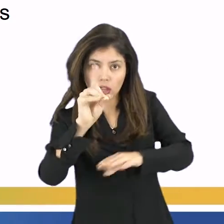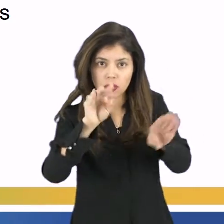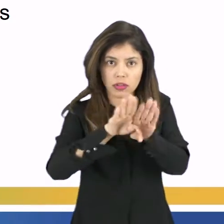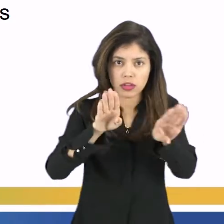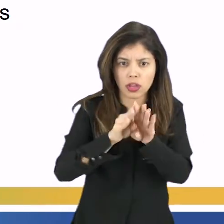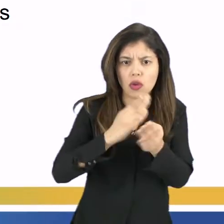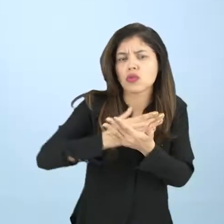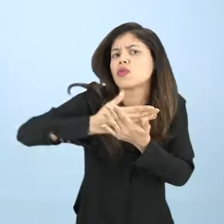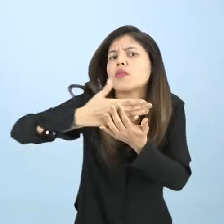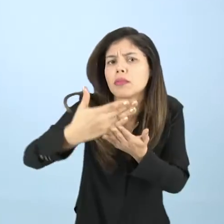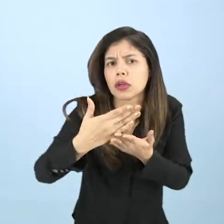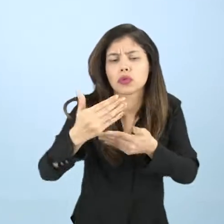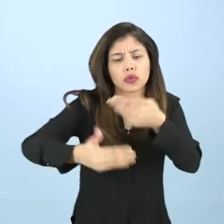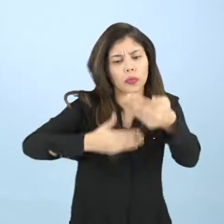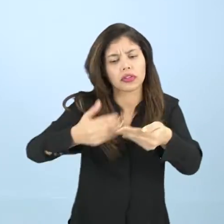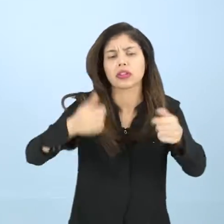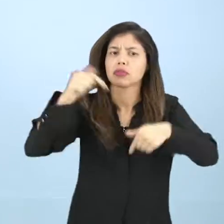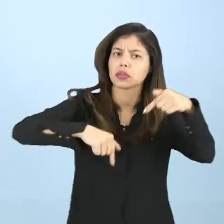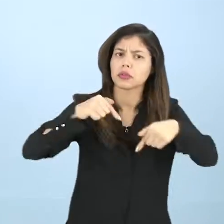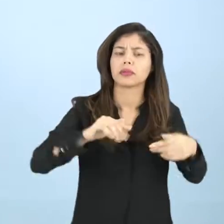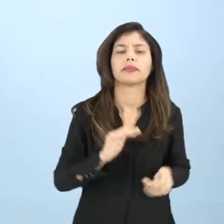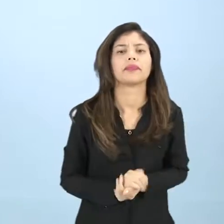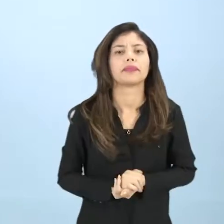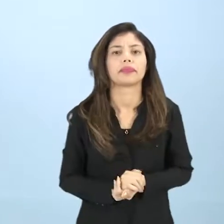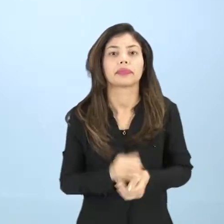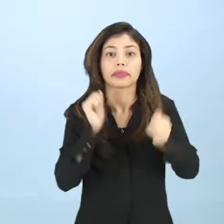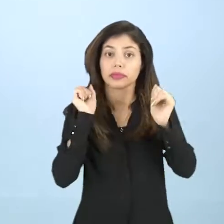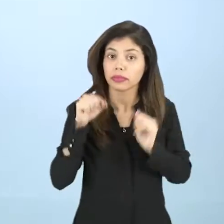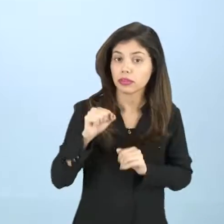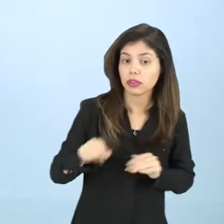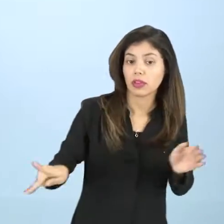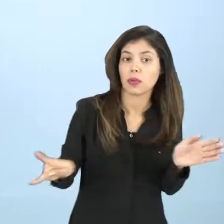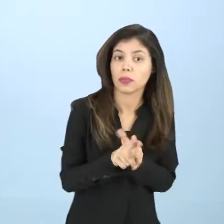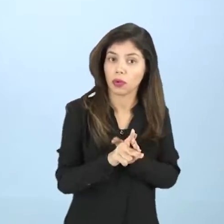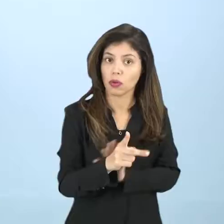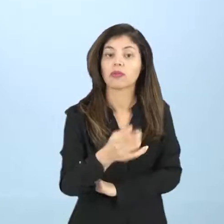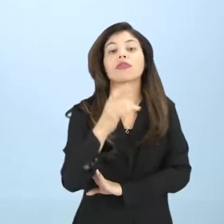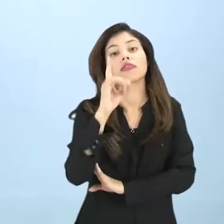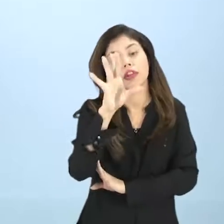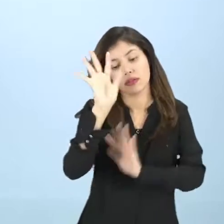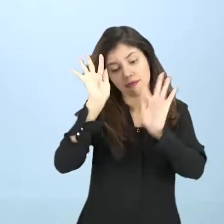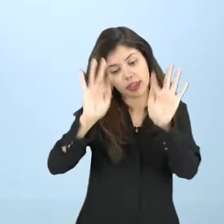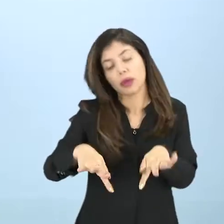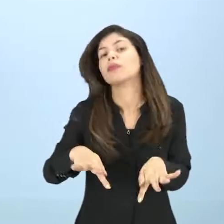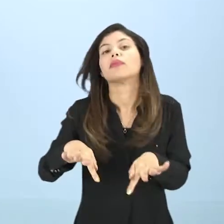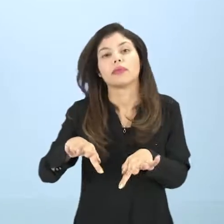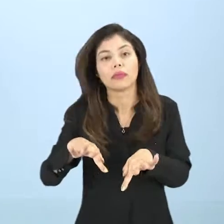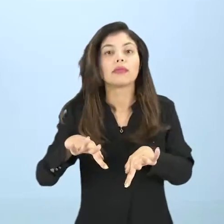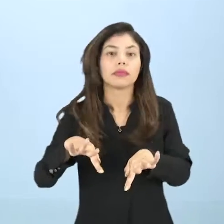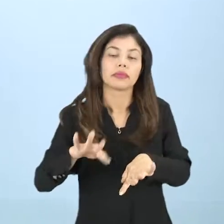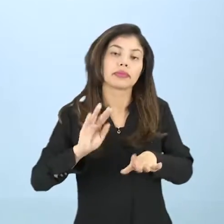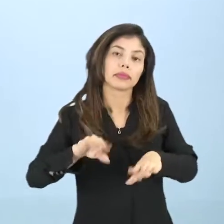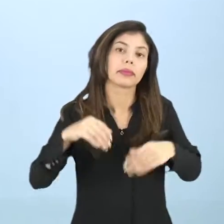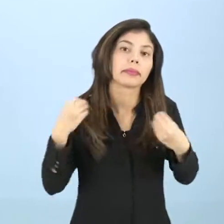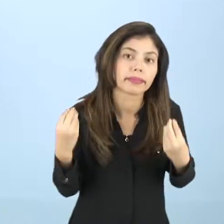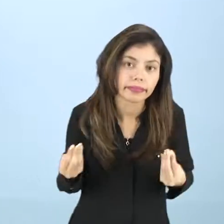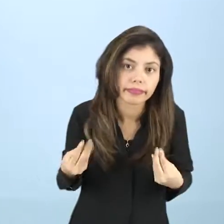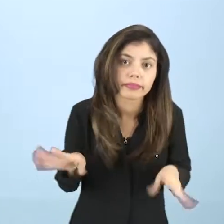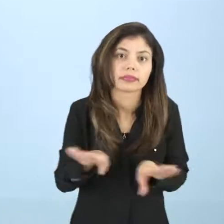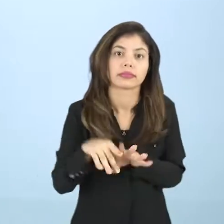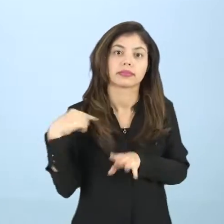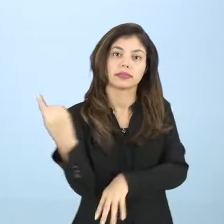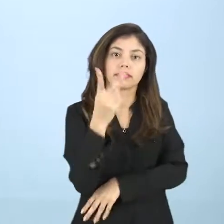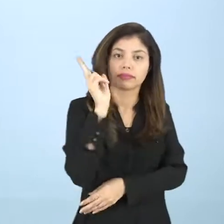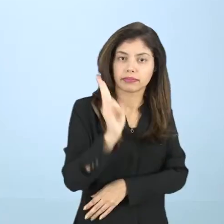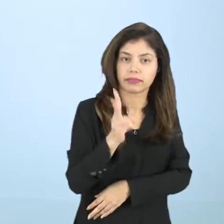ou dos estados iniciais de um processo químico. Depende apenas do estado final dessa reação. Para isso, nós